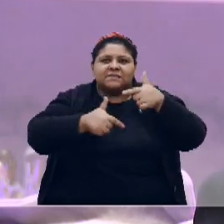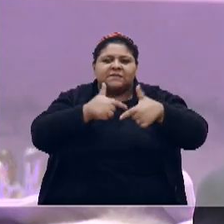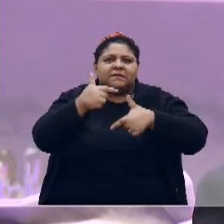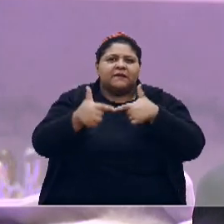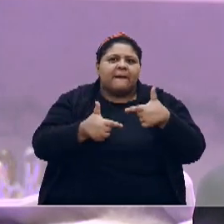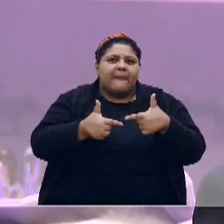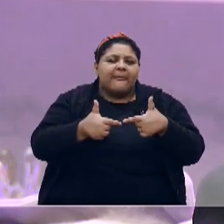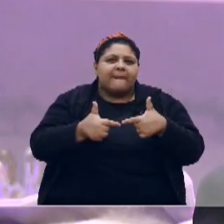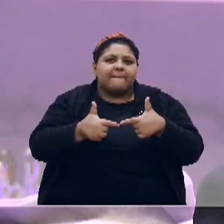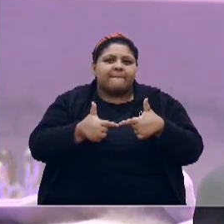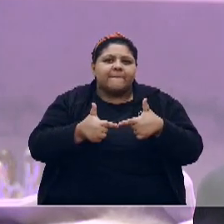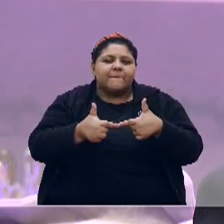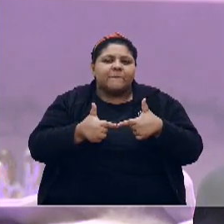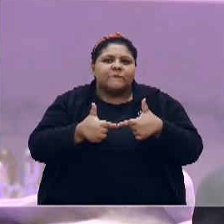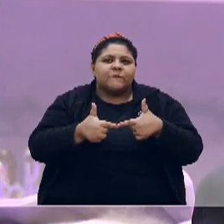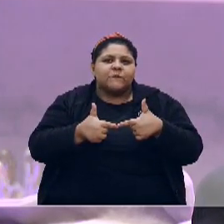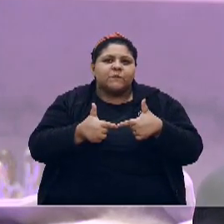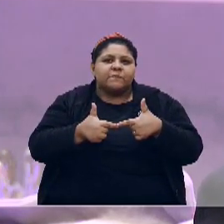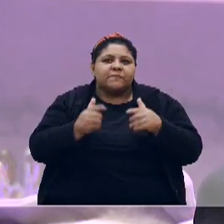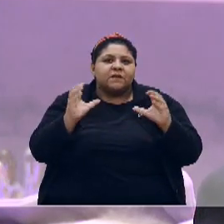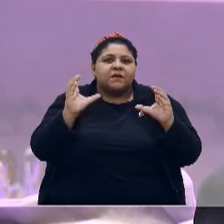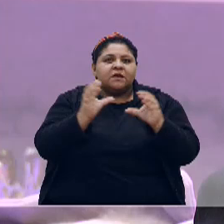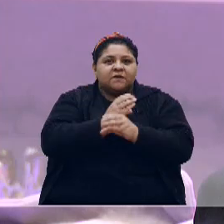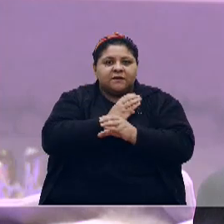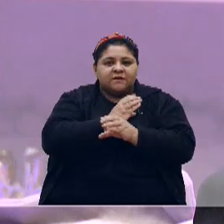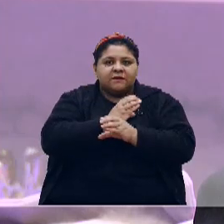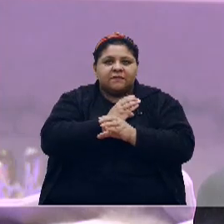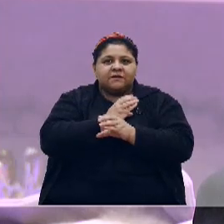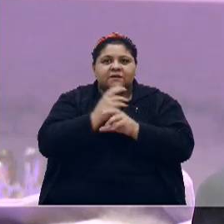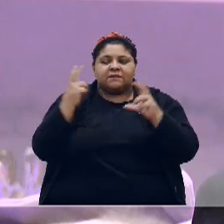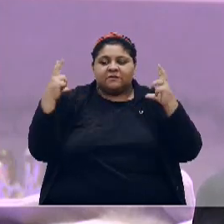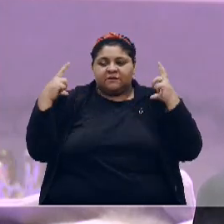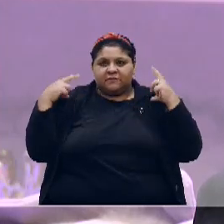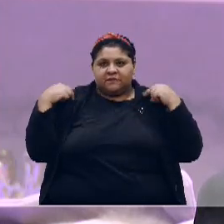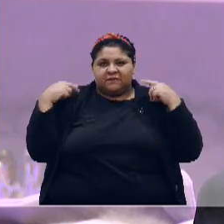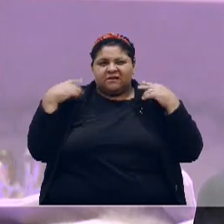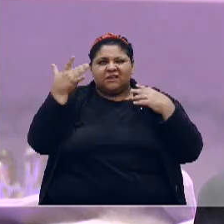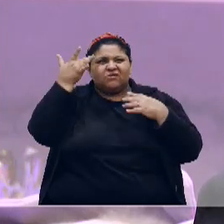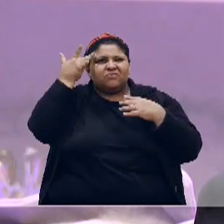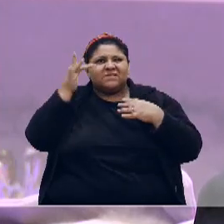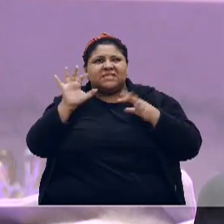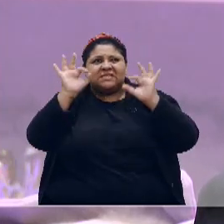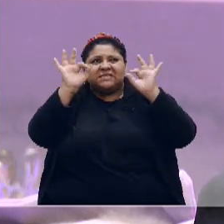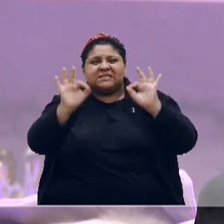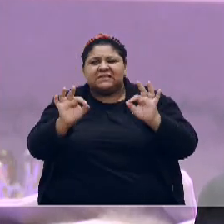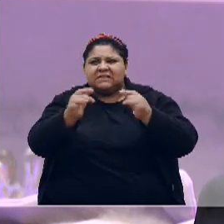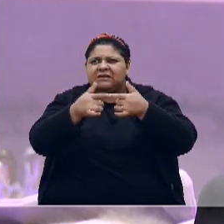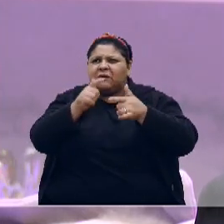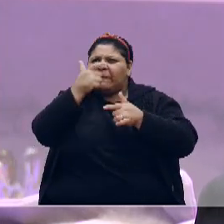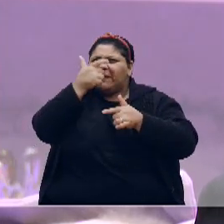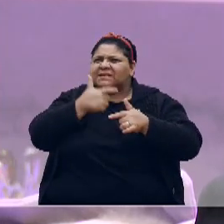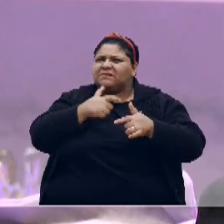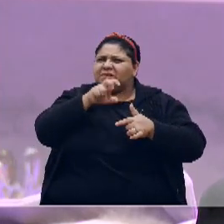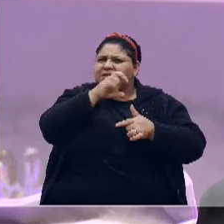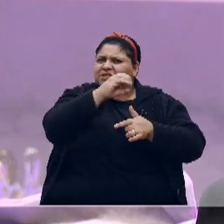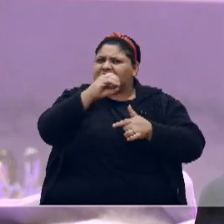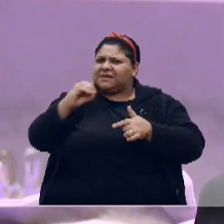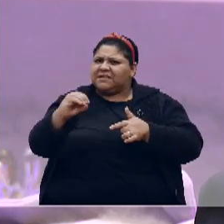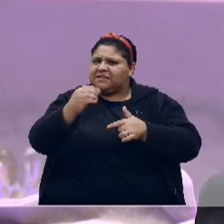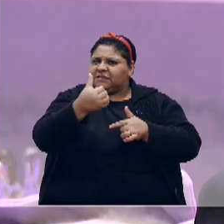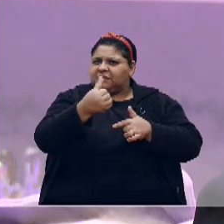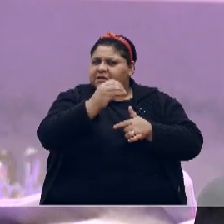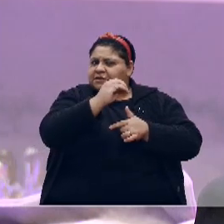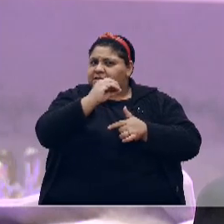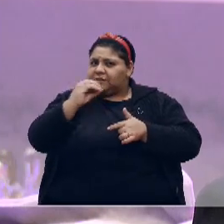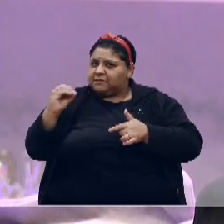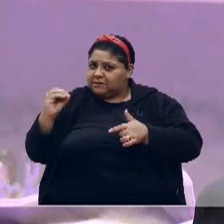menos? O total de motoristas, eu não sei ao certo, mas deve ser uns 500, 600. Então, contar